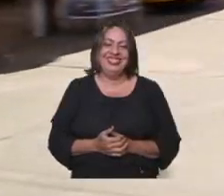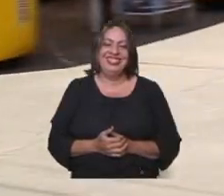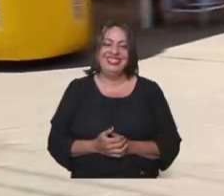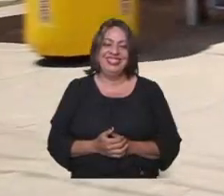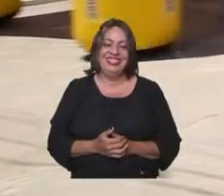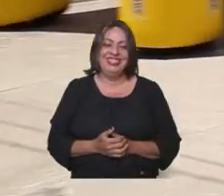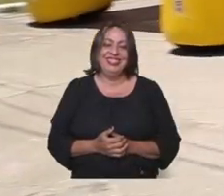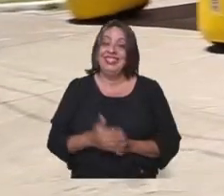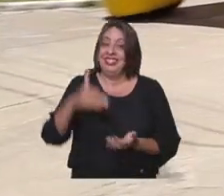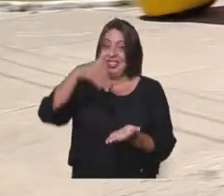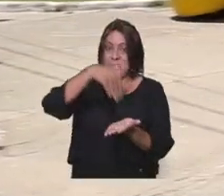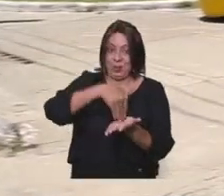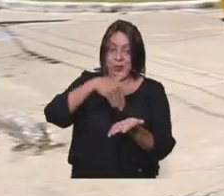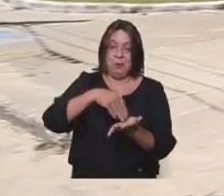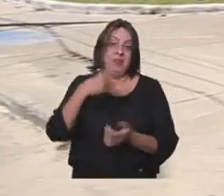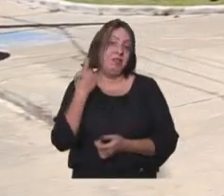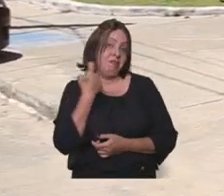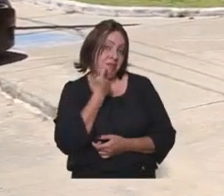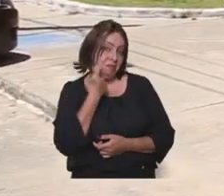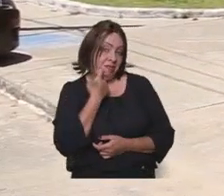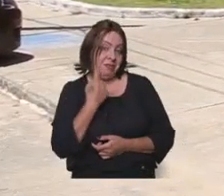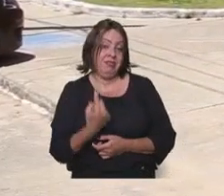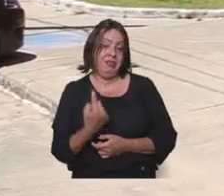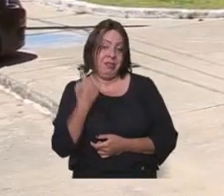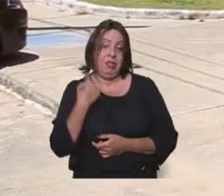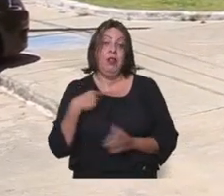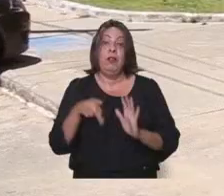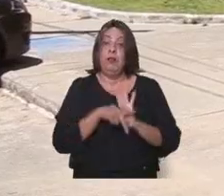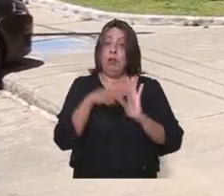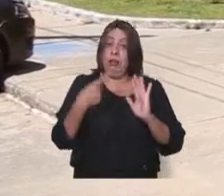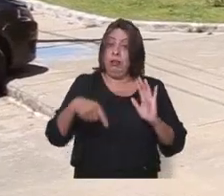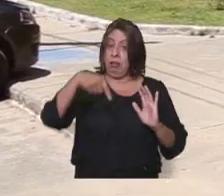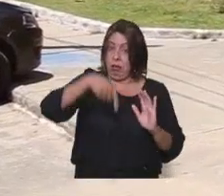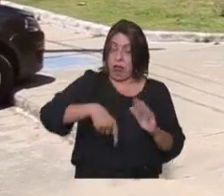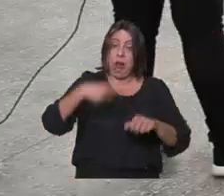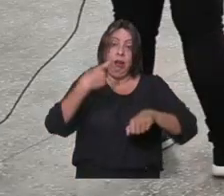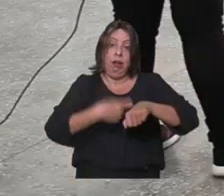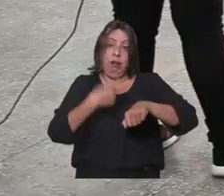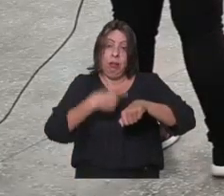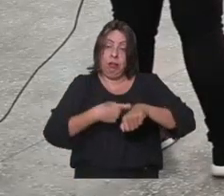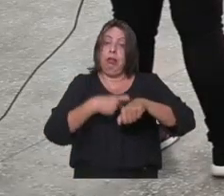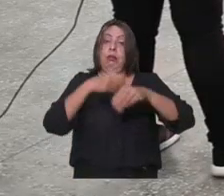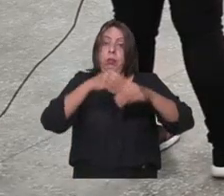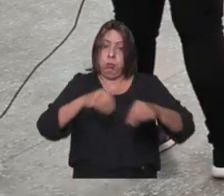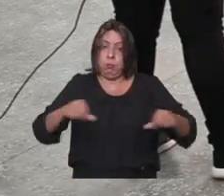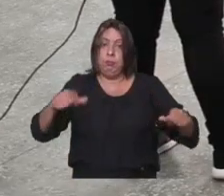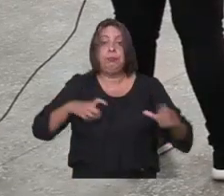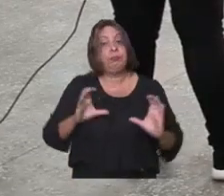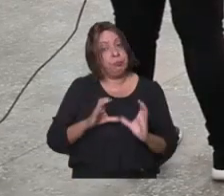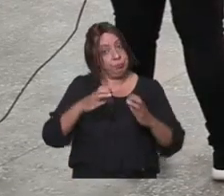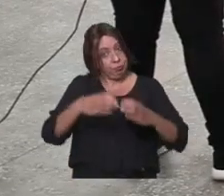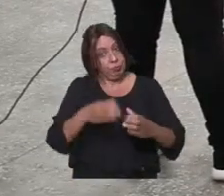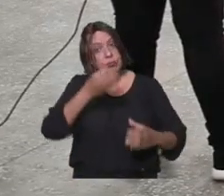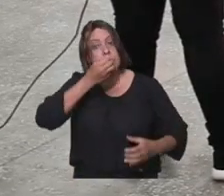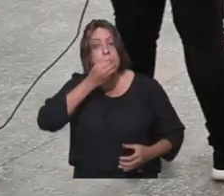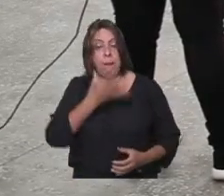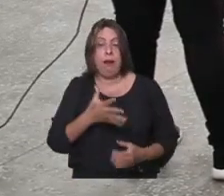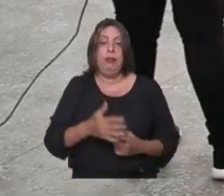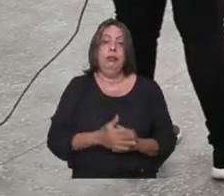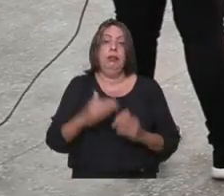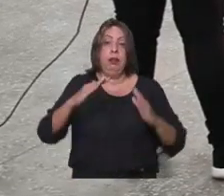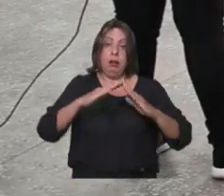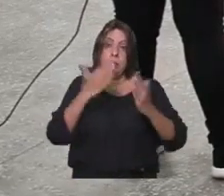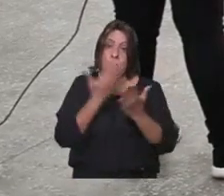Na última sexta-feira, foi a vez do bairro Santa Maria, em Aracaju, participar da Caravana do Bem, na